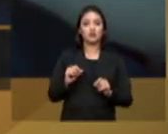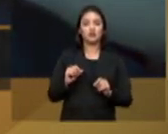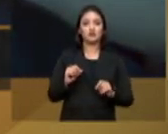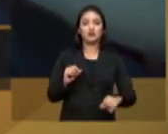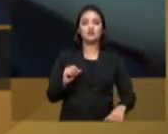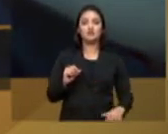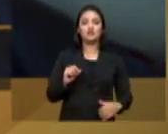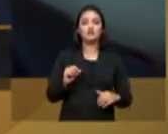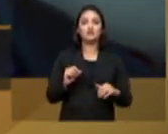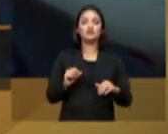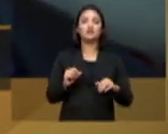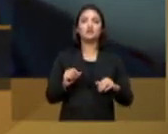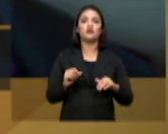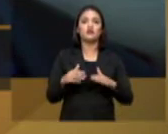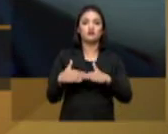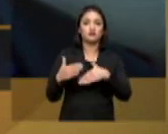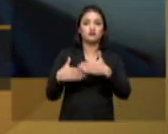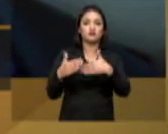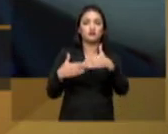desenvolvimento e